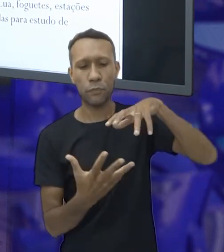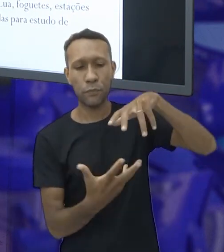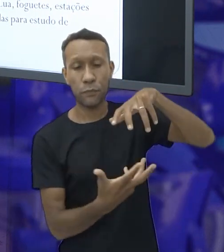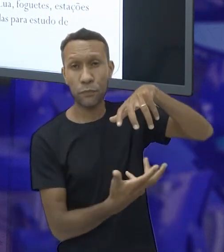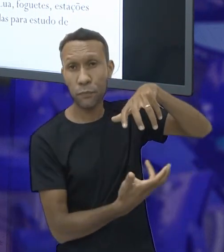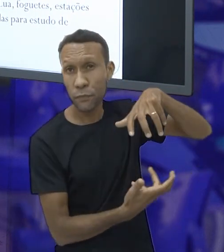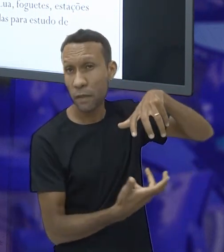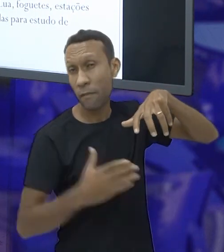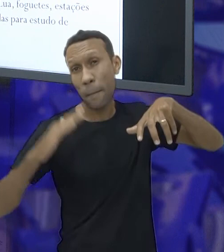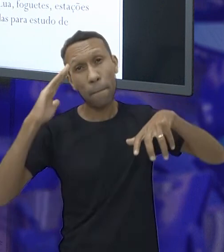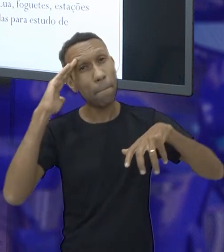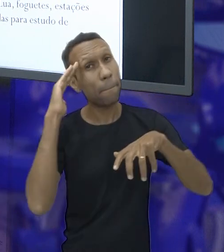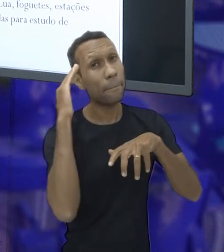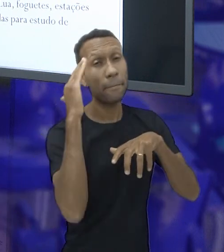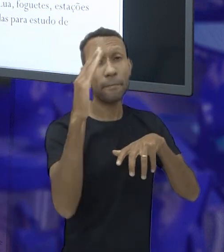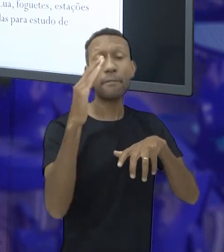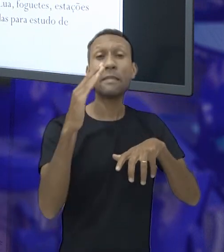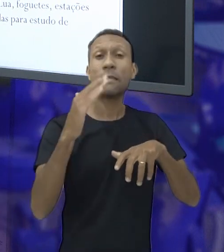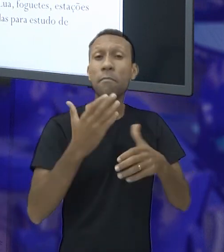de gigantesca